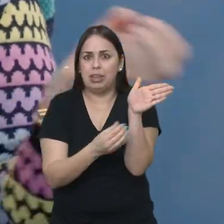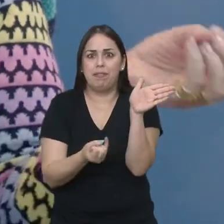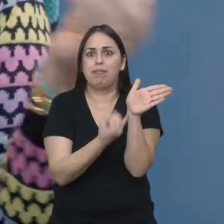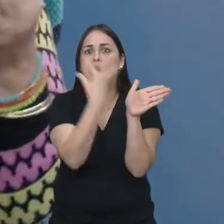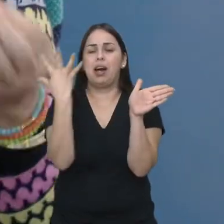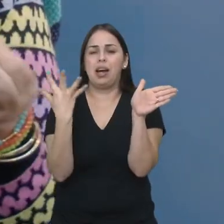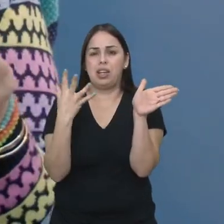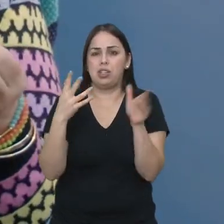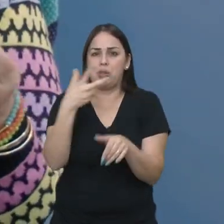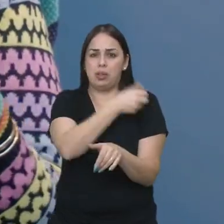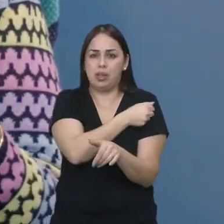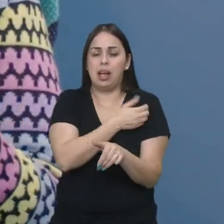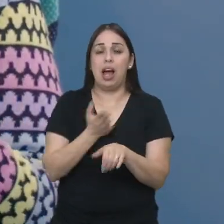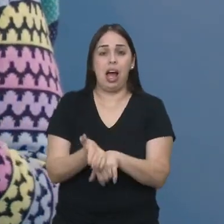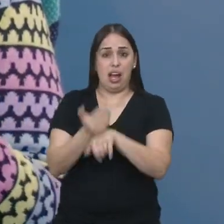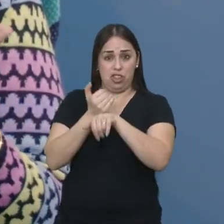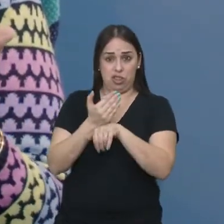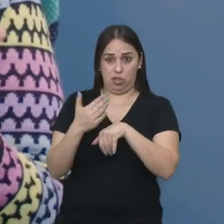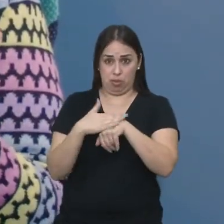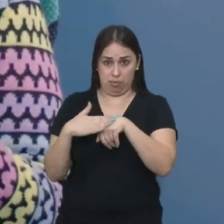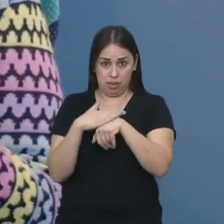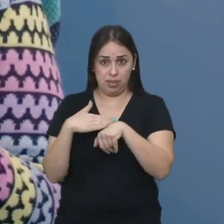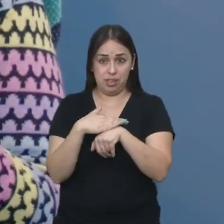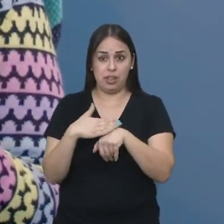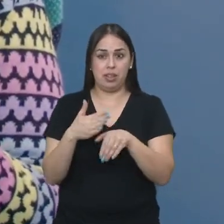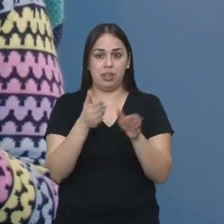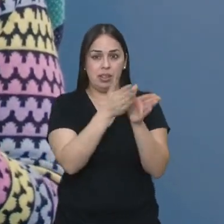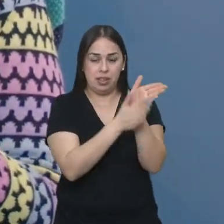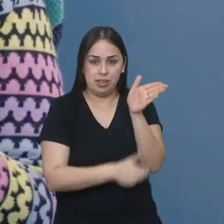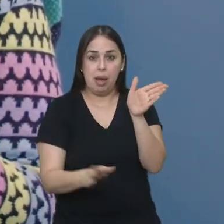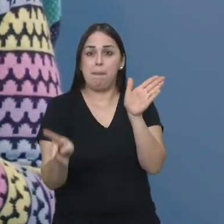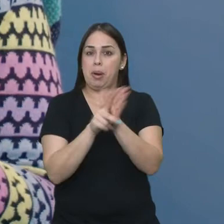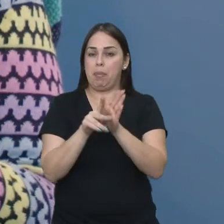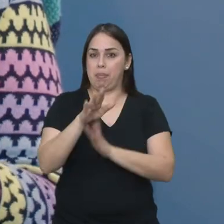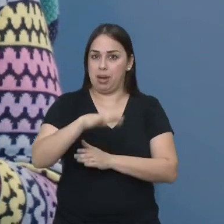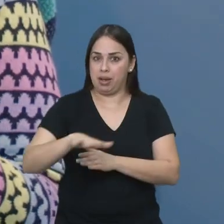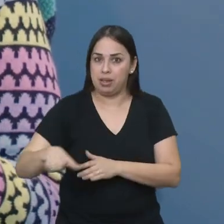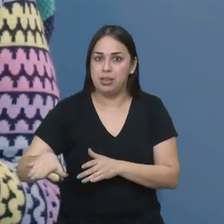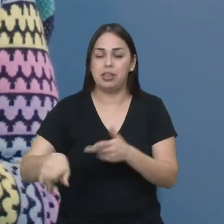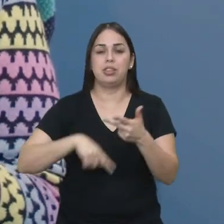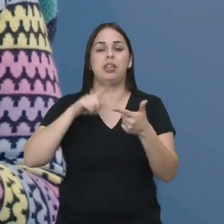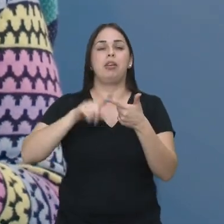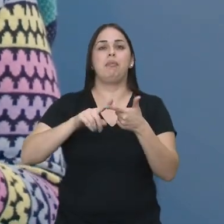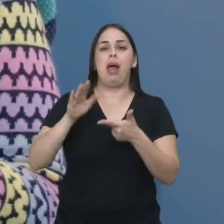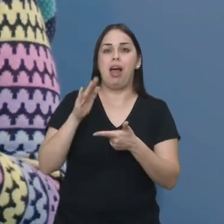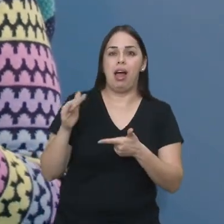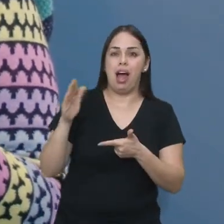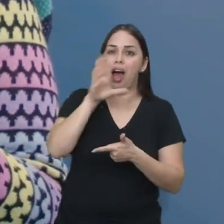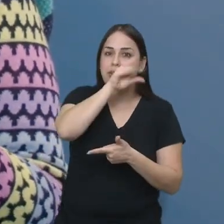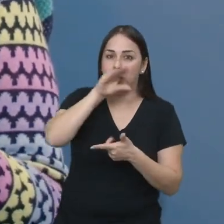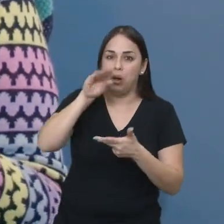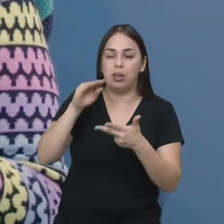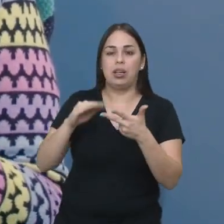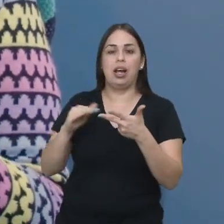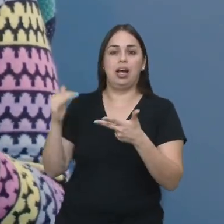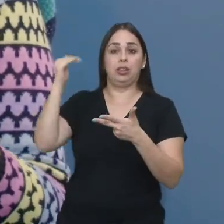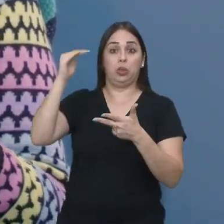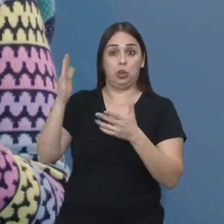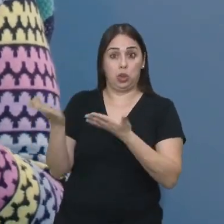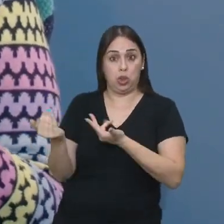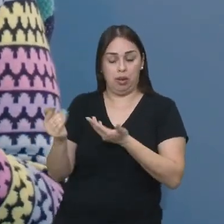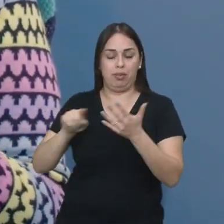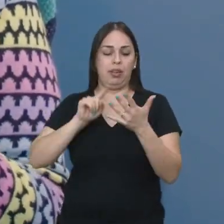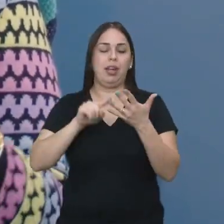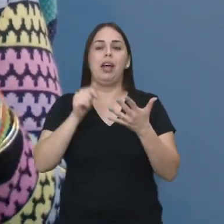da nosso diálogo, antes de começar conversando, a gente tem um calendário que hoje ele é para criança, ele é para adolescente, ele é para adultos jovens, ele é